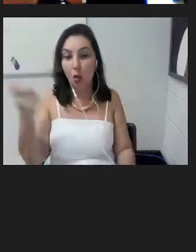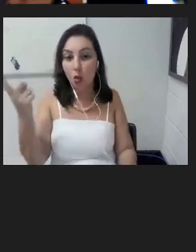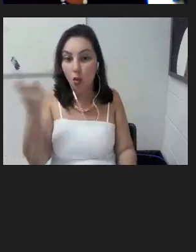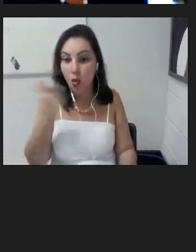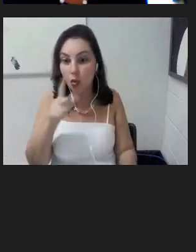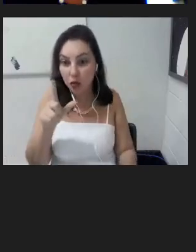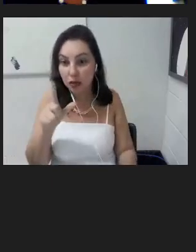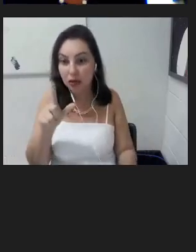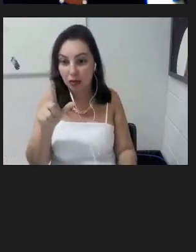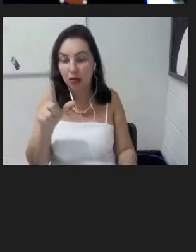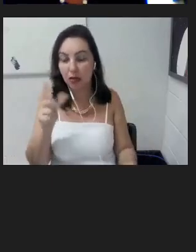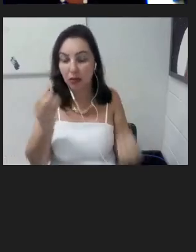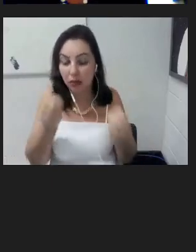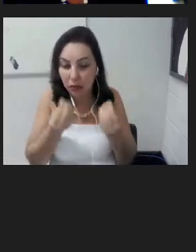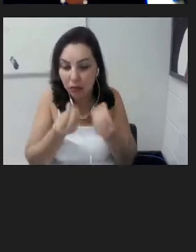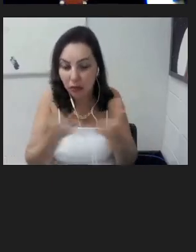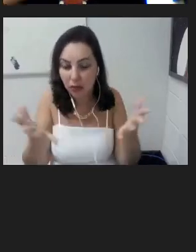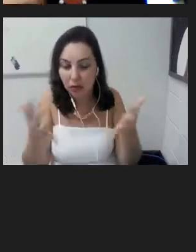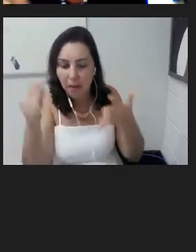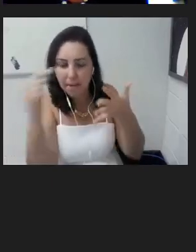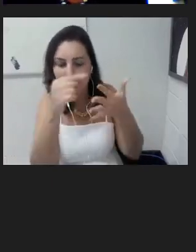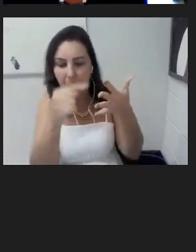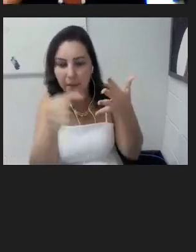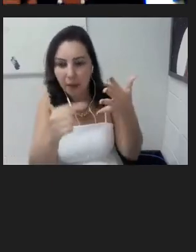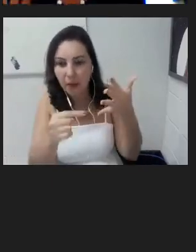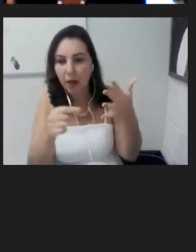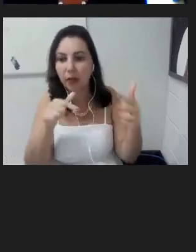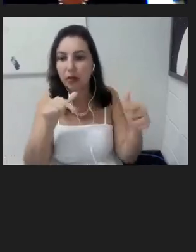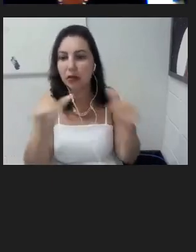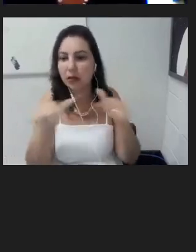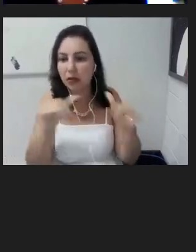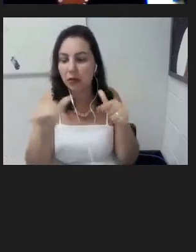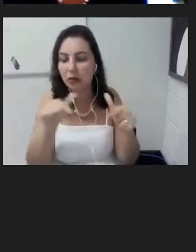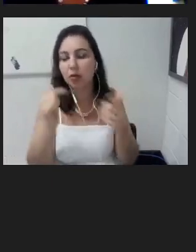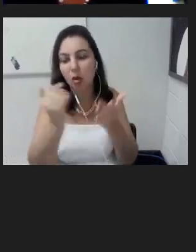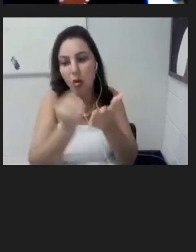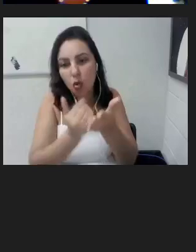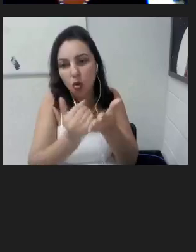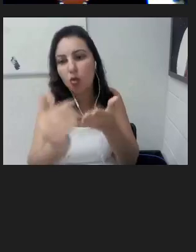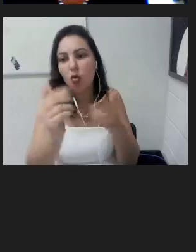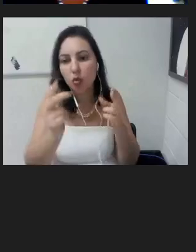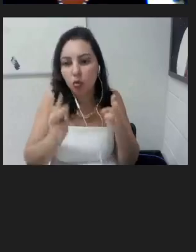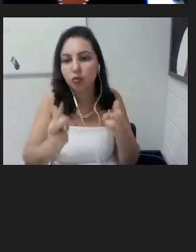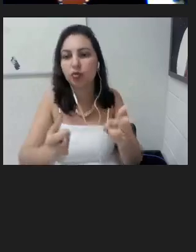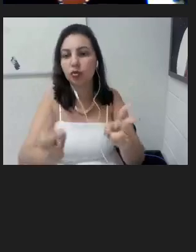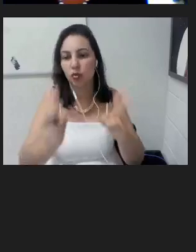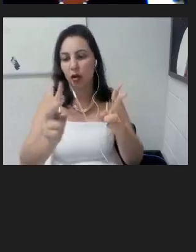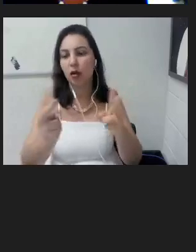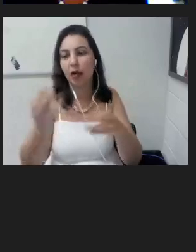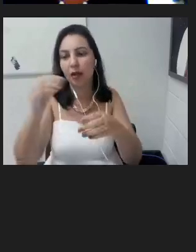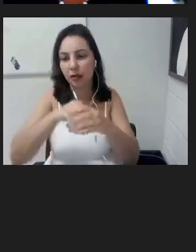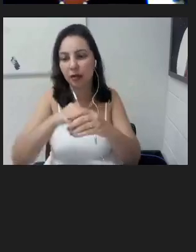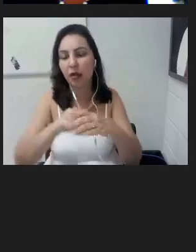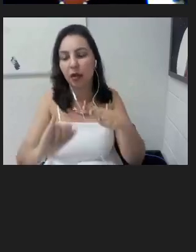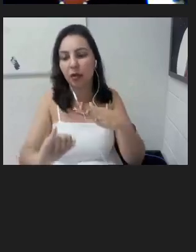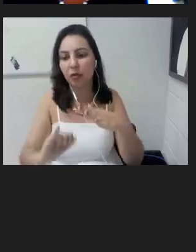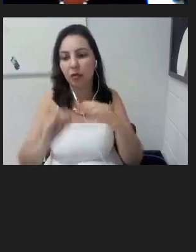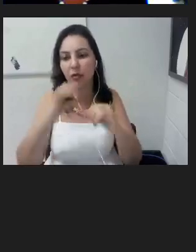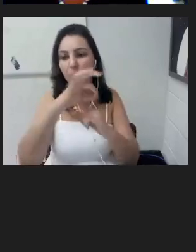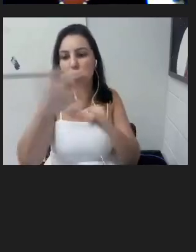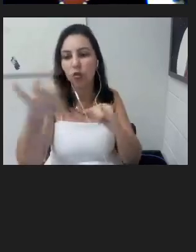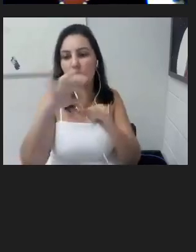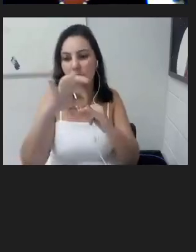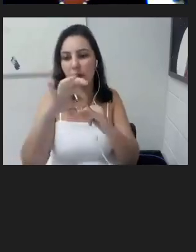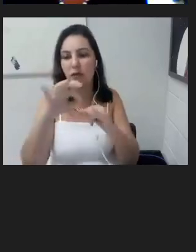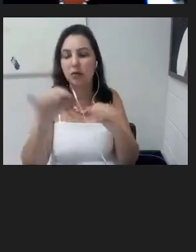conseguir trazer elementos para que esse trabalho possa continuar. dentro do IFES com questões que